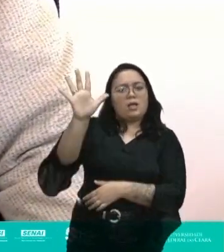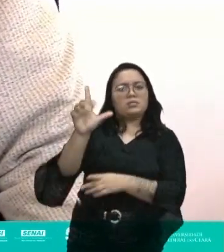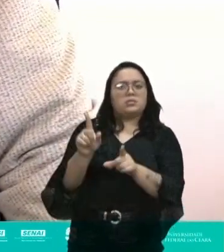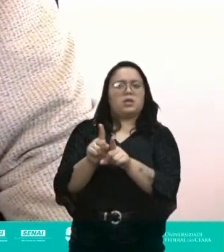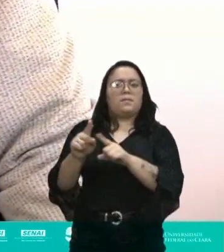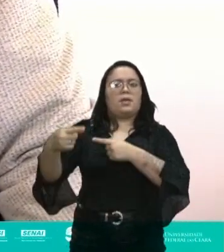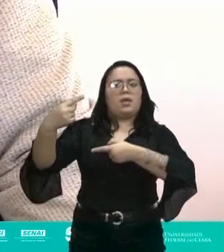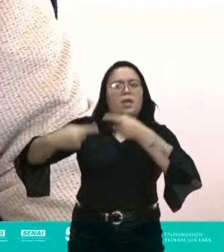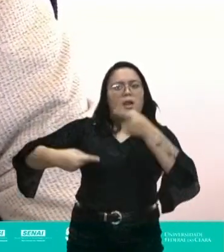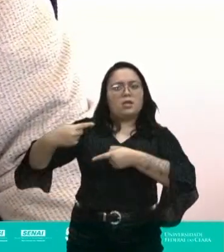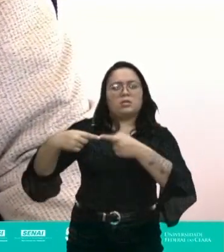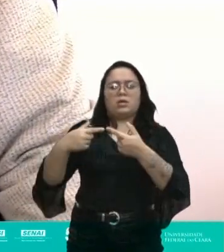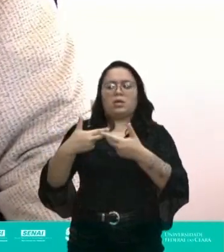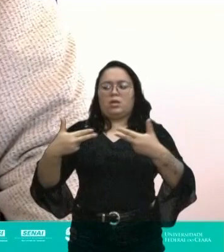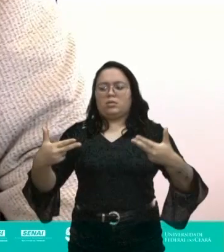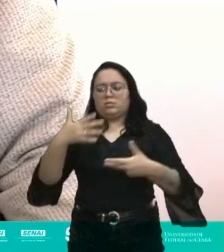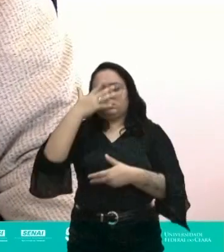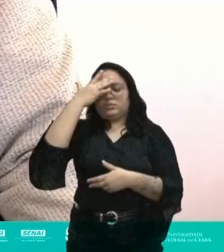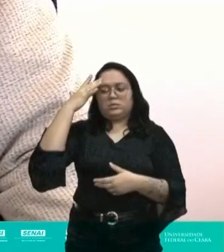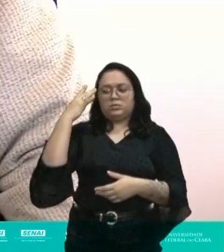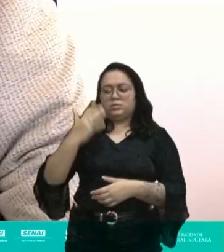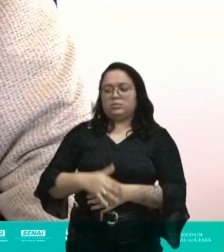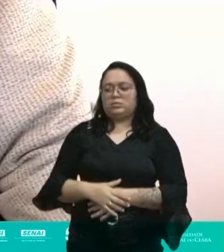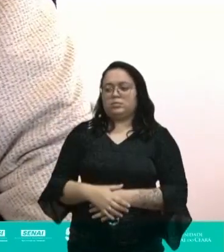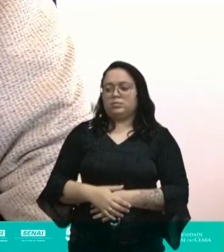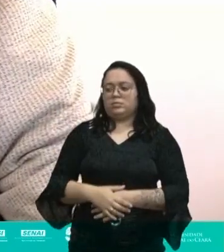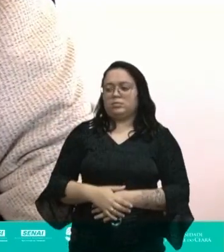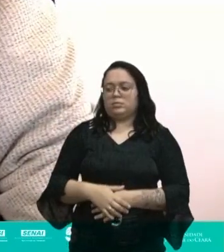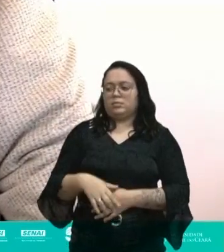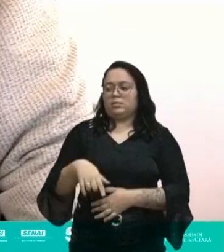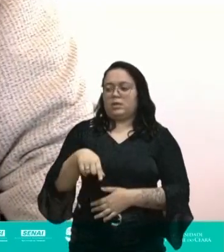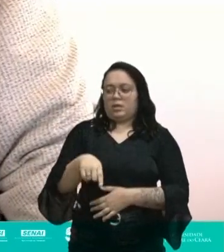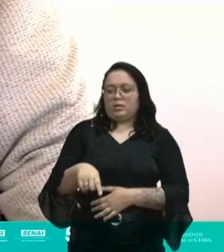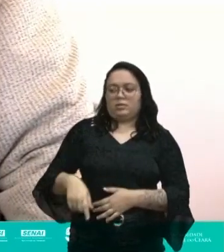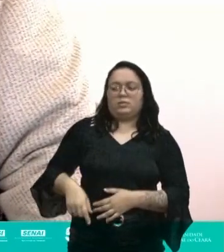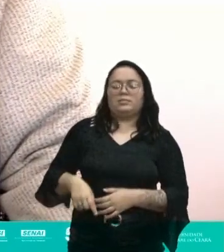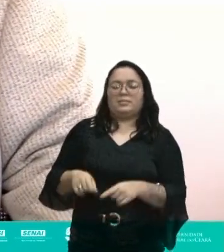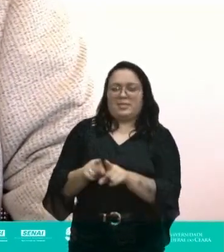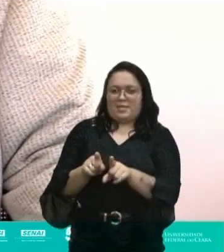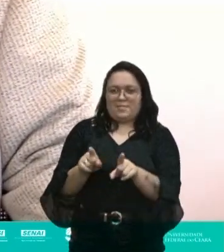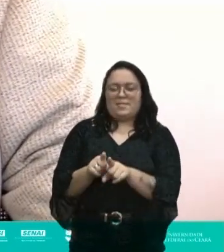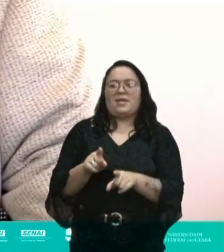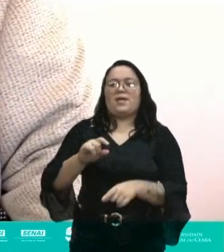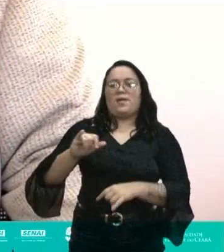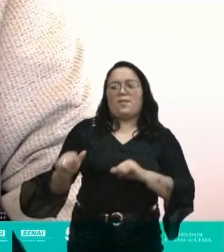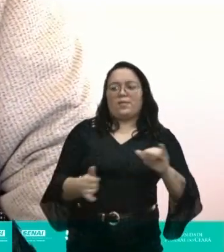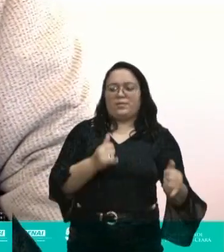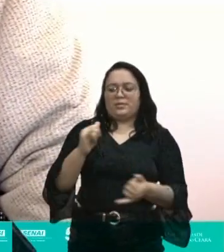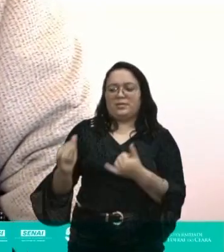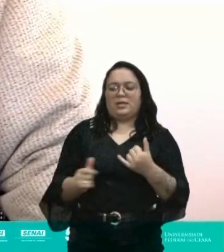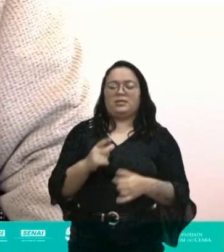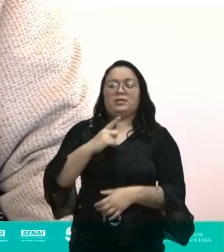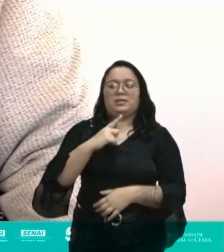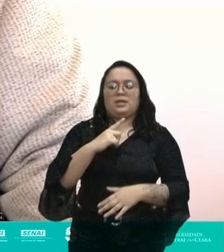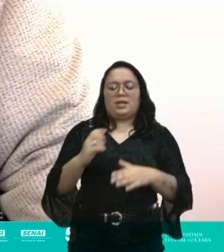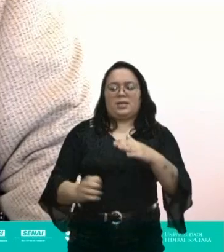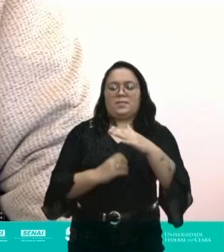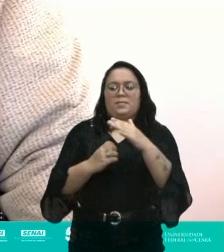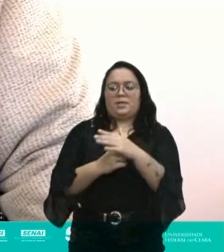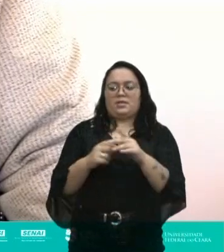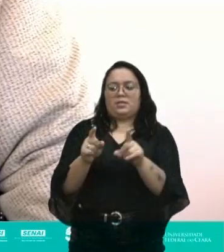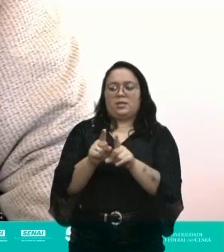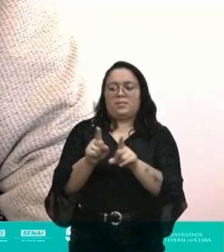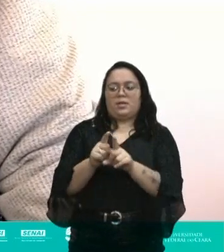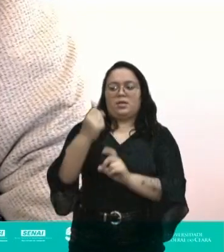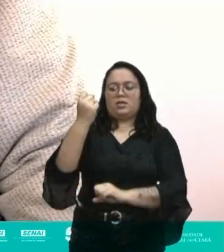e à resistência dos mais céticos, mas a realidade tem silenciado a crítica e as novas oportunidades que criamos para as empresas e para a indústria estão